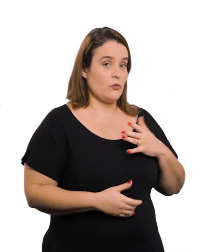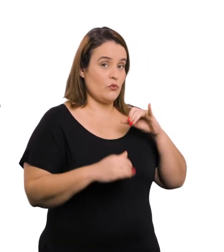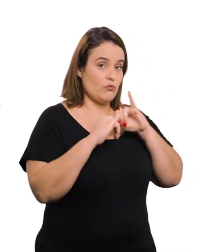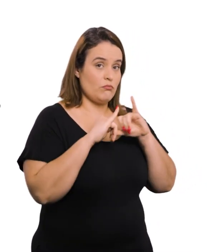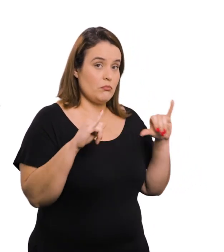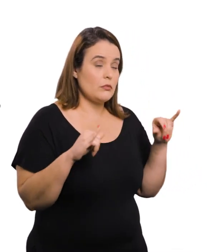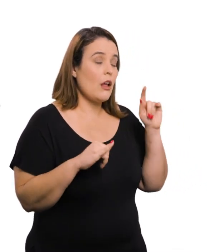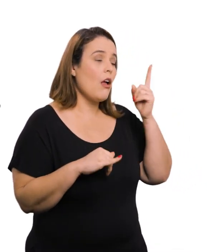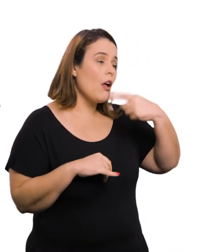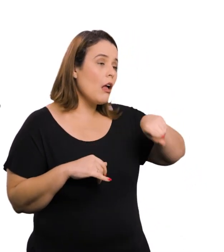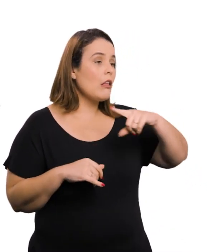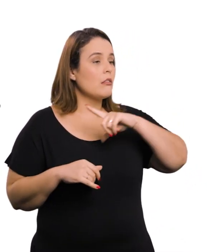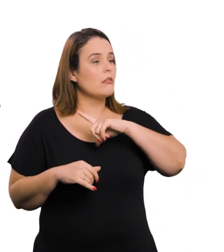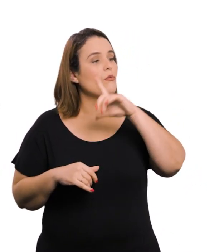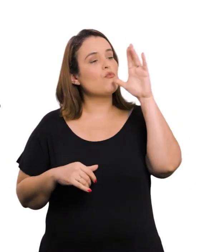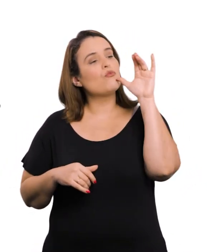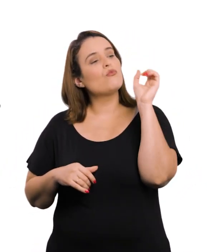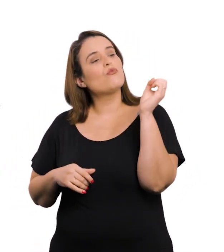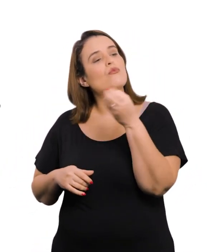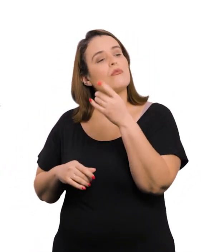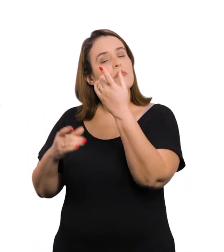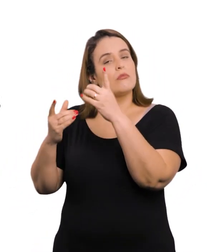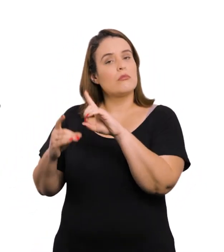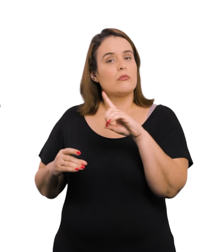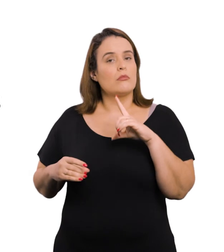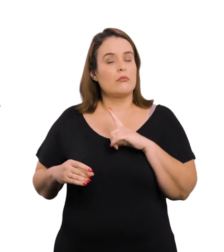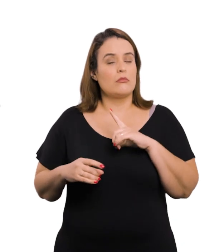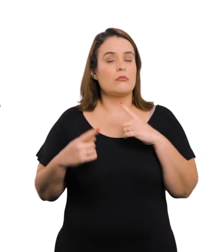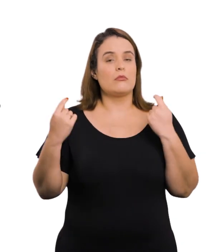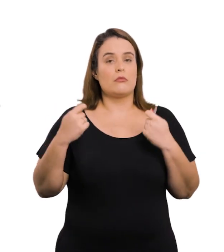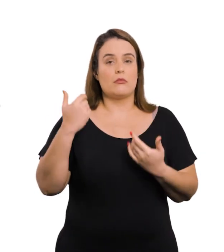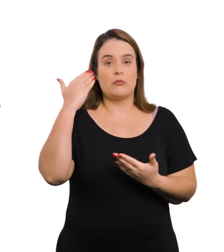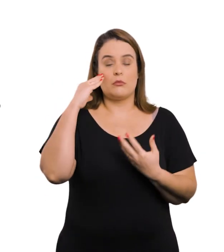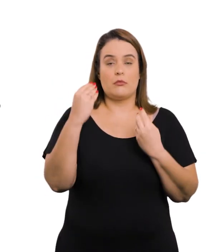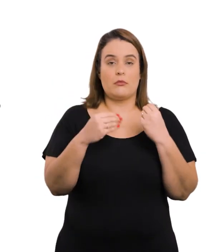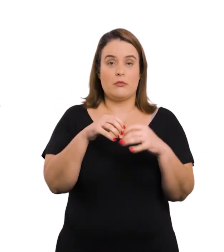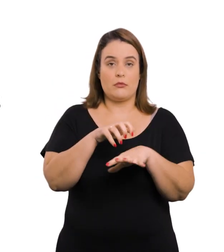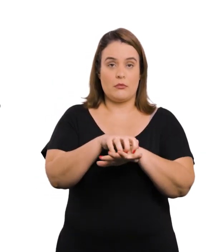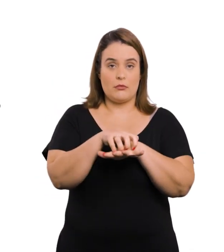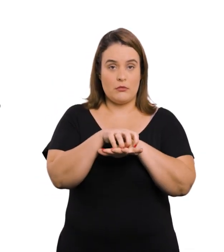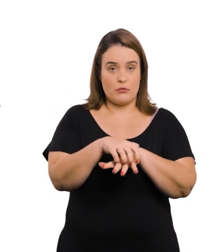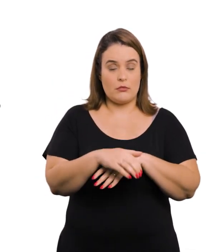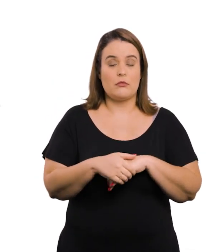demais colegas sobre o ingresso do novo profissional, entender necessidades de